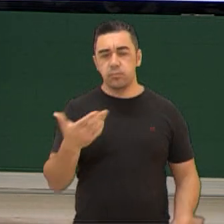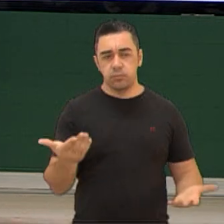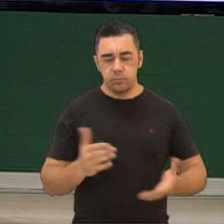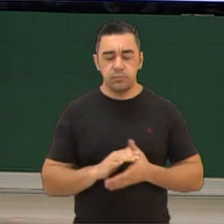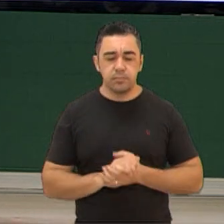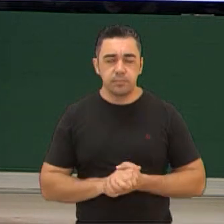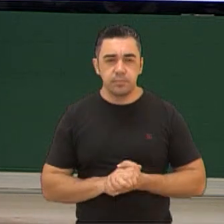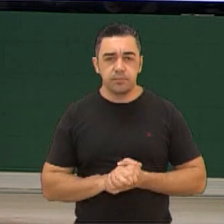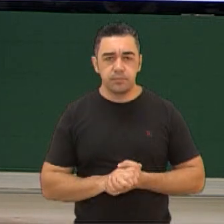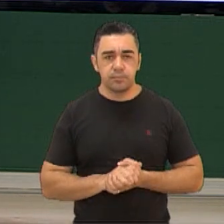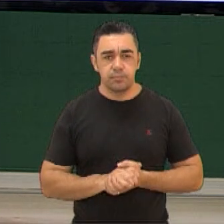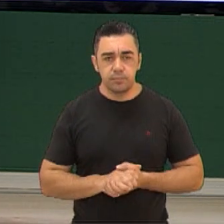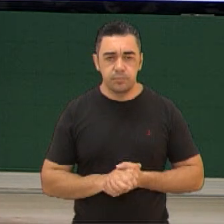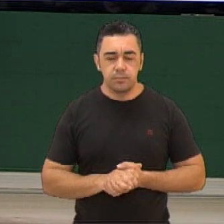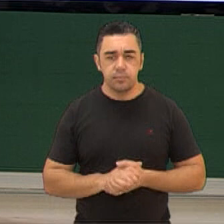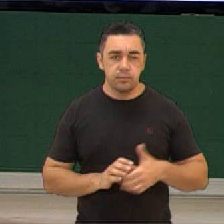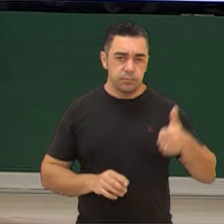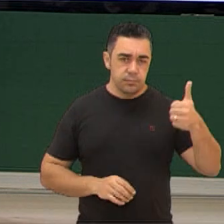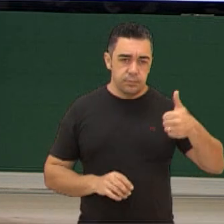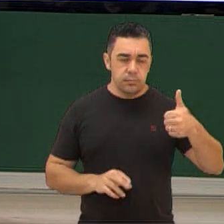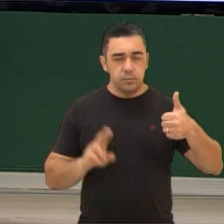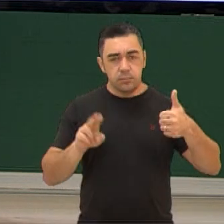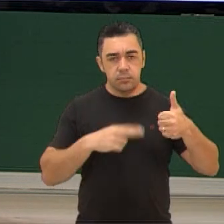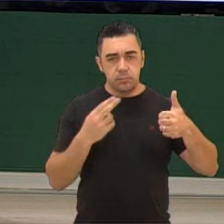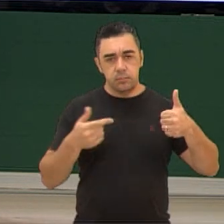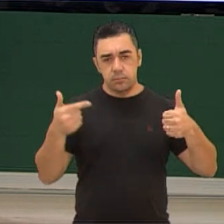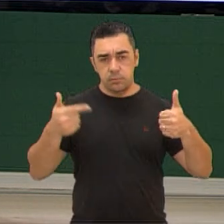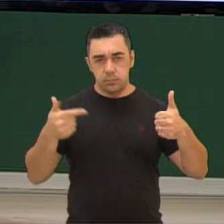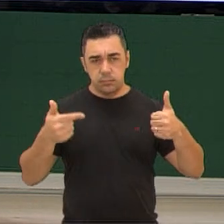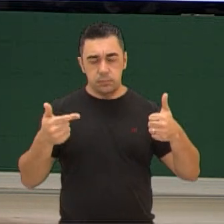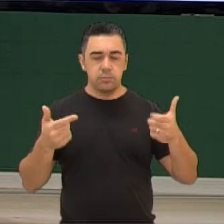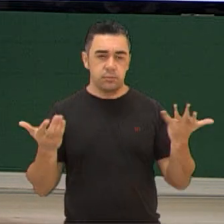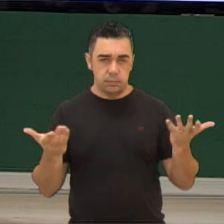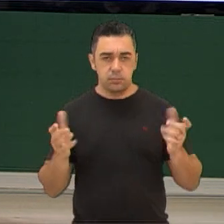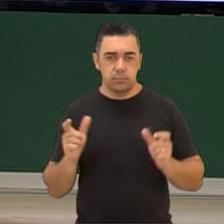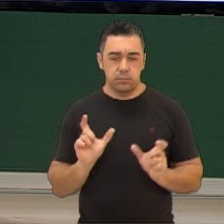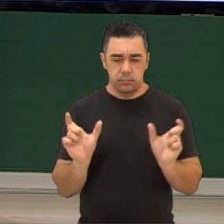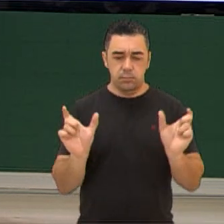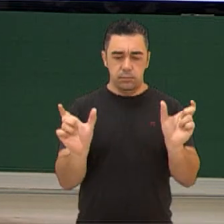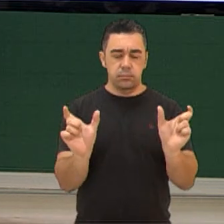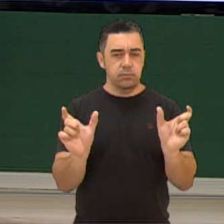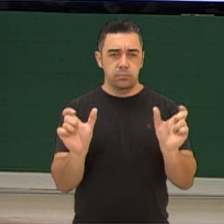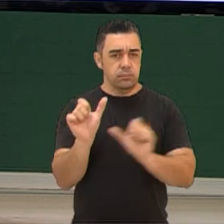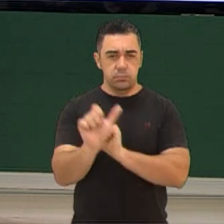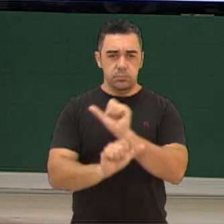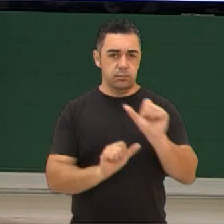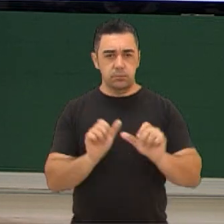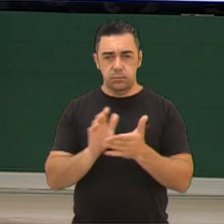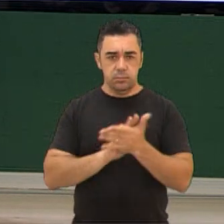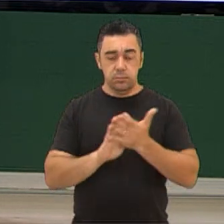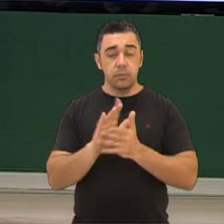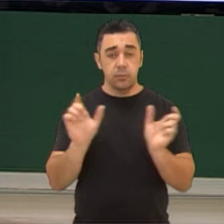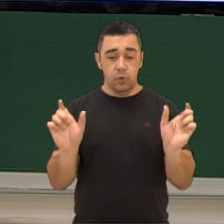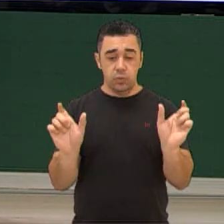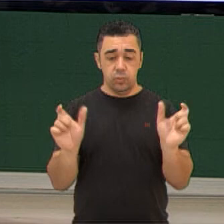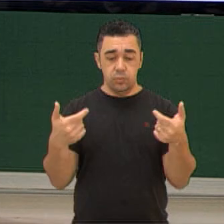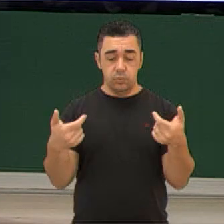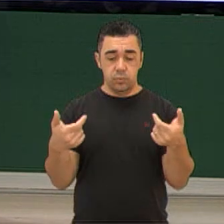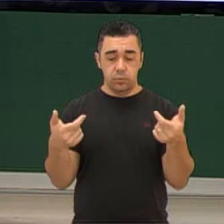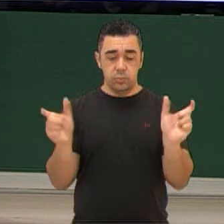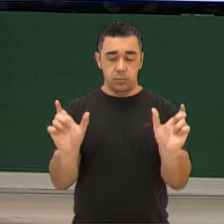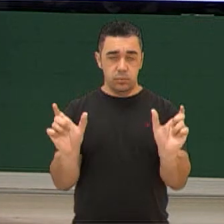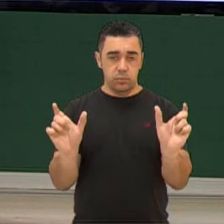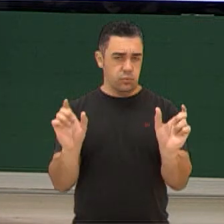eles são iguais, seja do primeiro membro ou do segundo membro. Os valores não se alteram, apesar de ter trocado